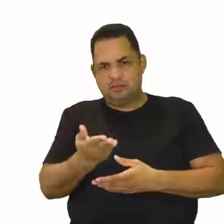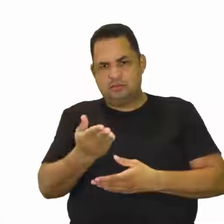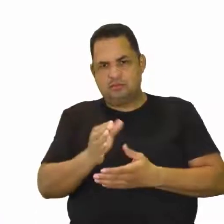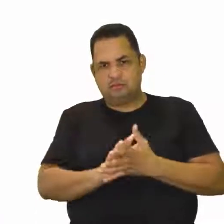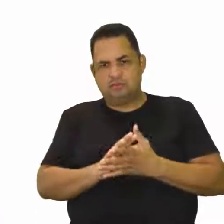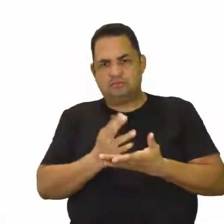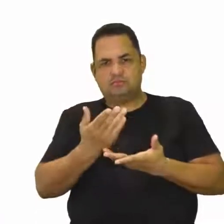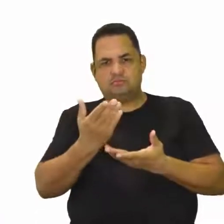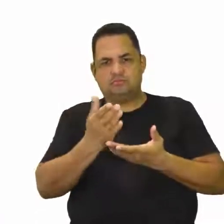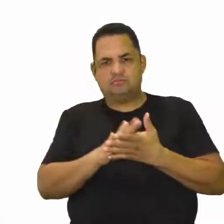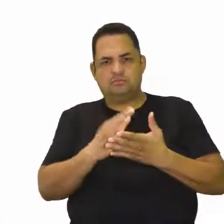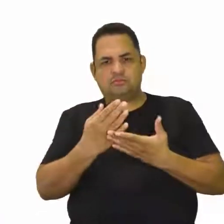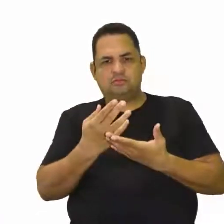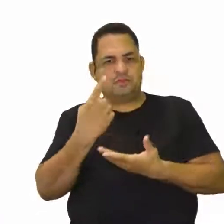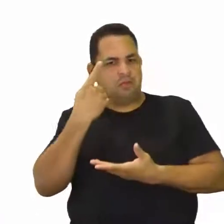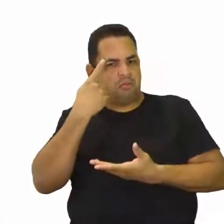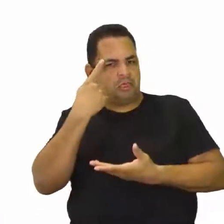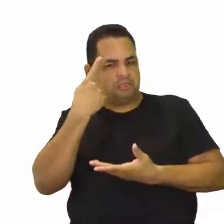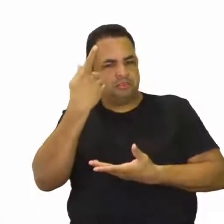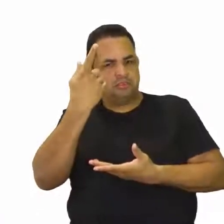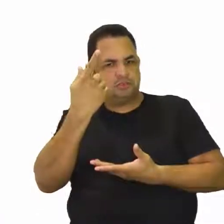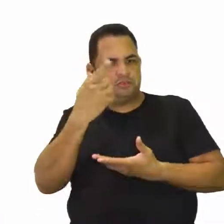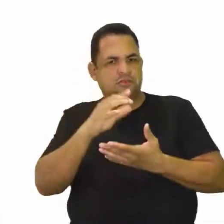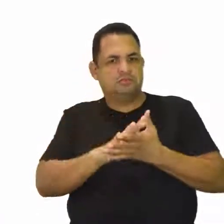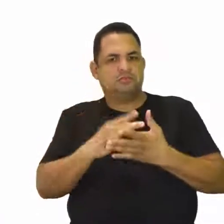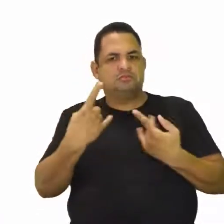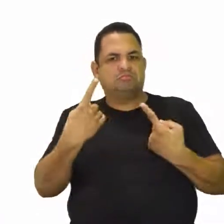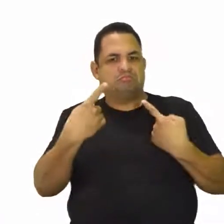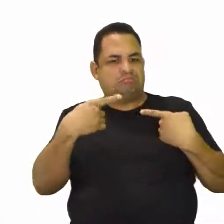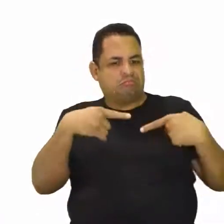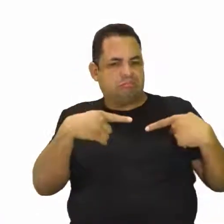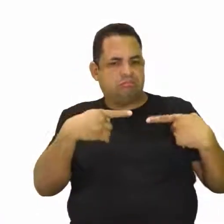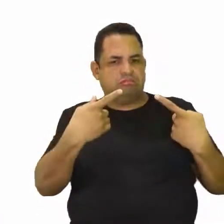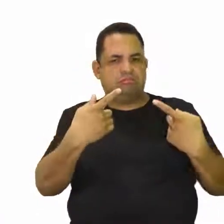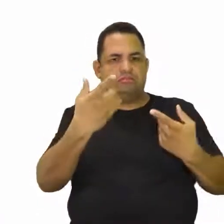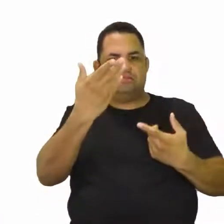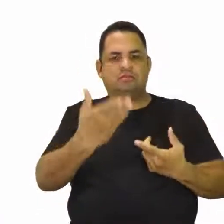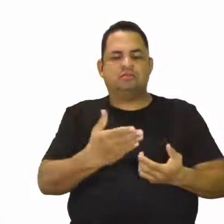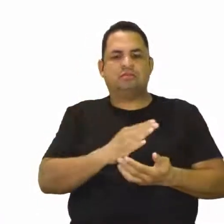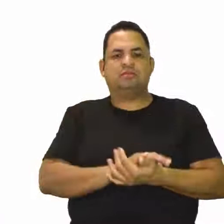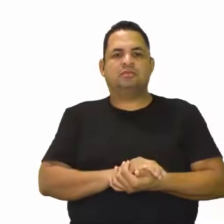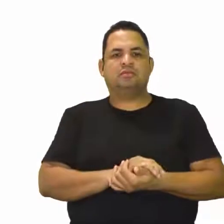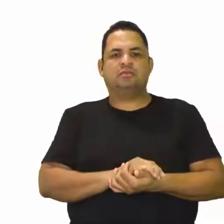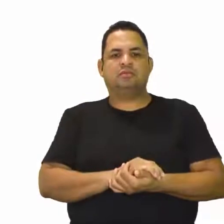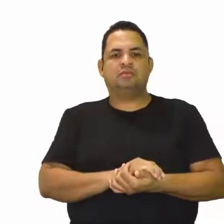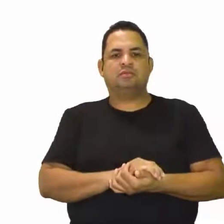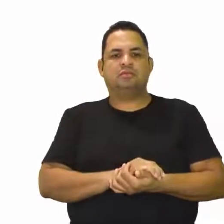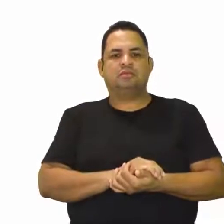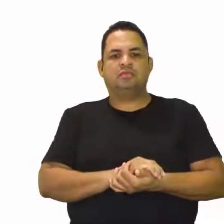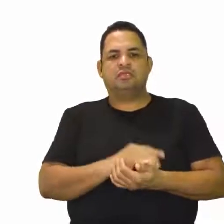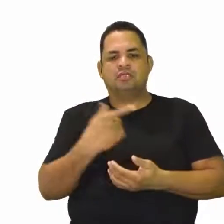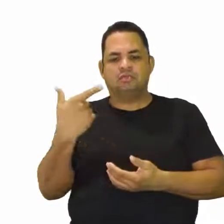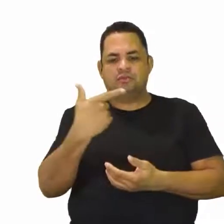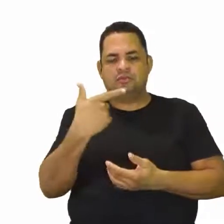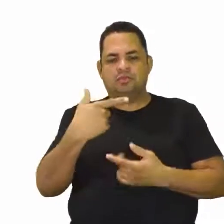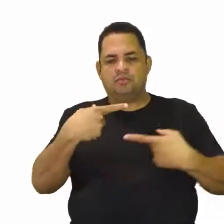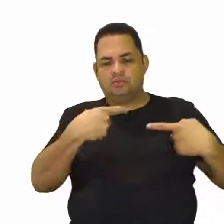mentor, causador, encrenqueiro, podemos dizer assim, da Segunda Guerra